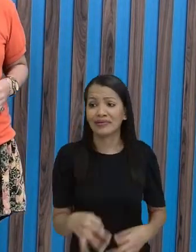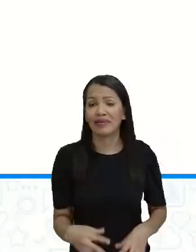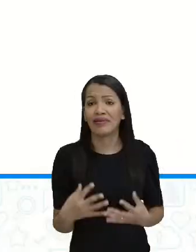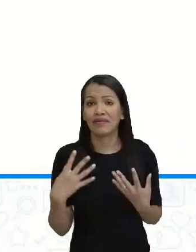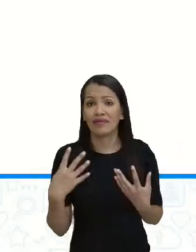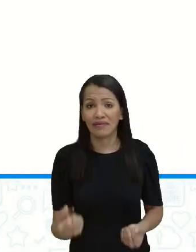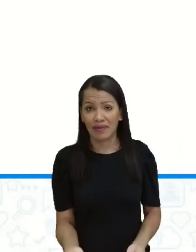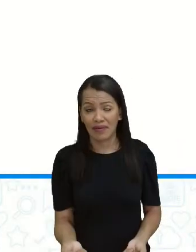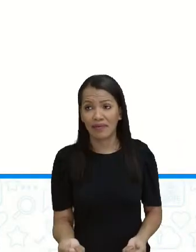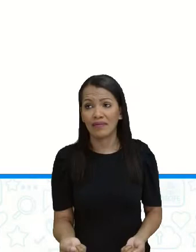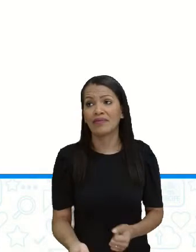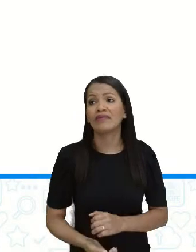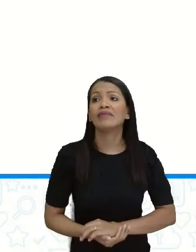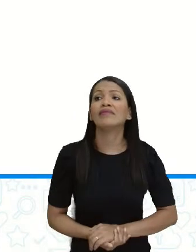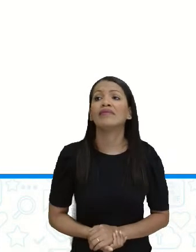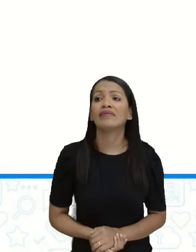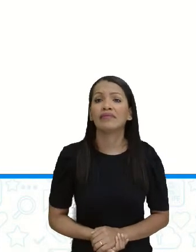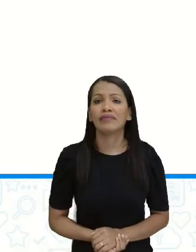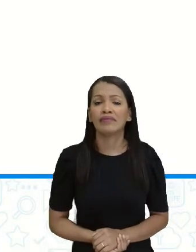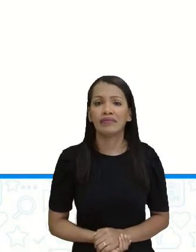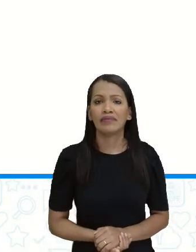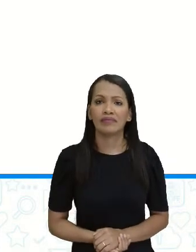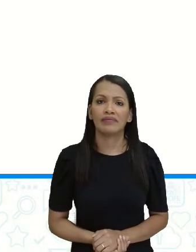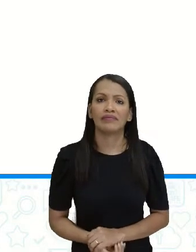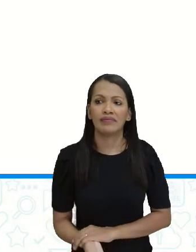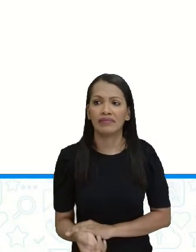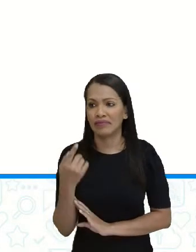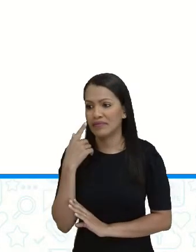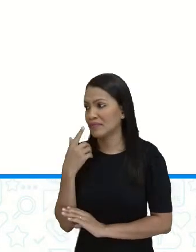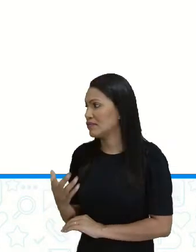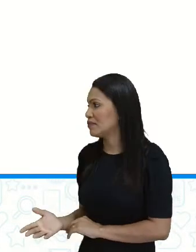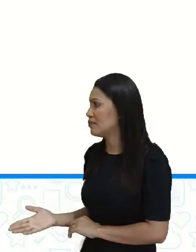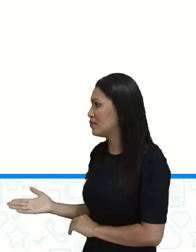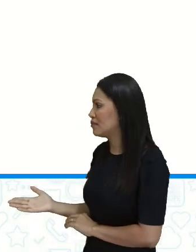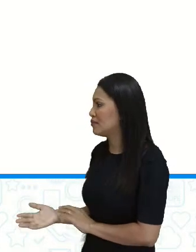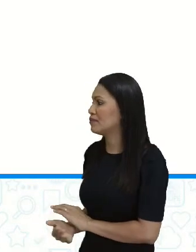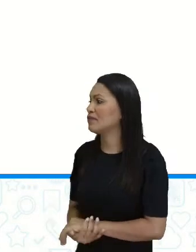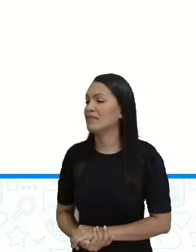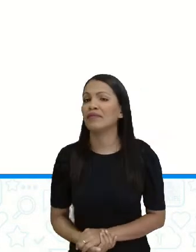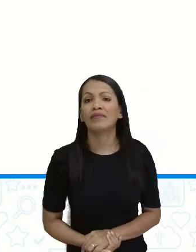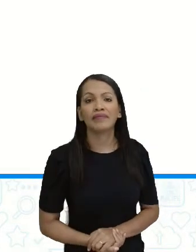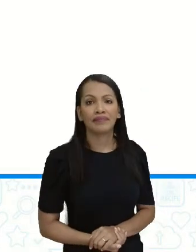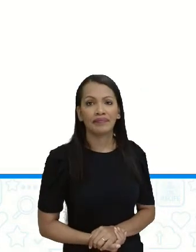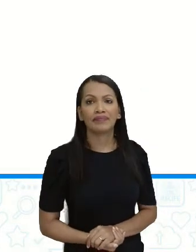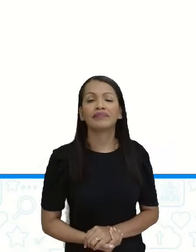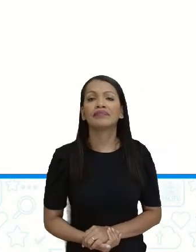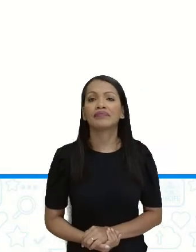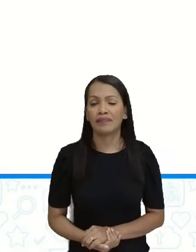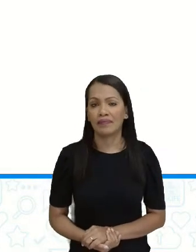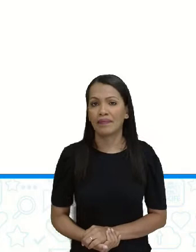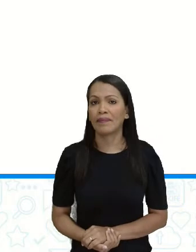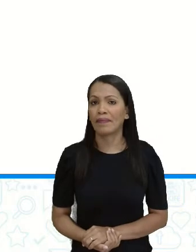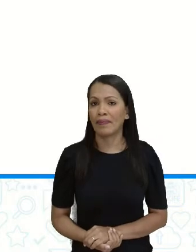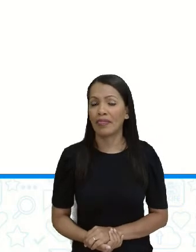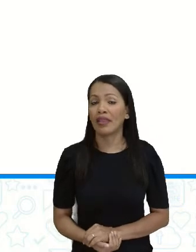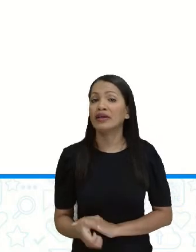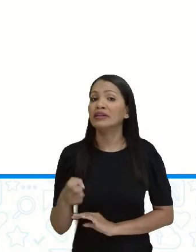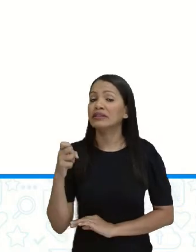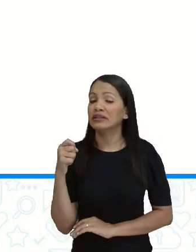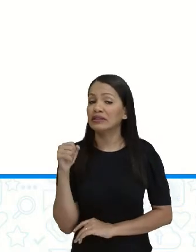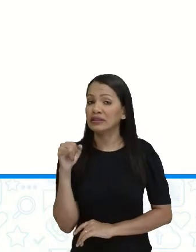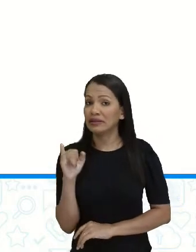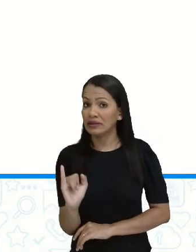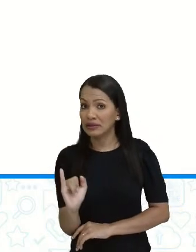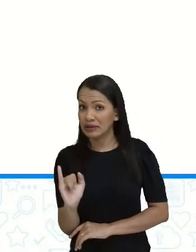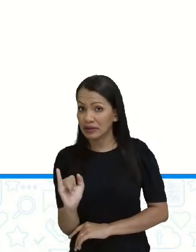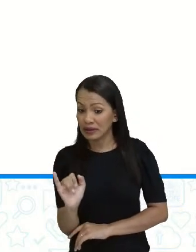lá, olha só. Olha aí, o álbum de Gustavo. Por página, nós temos 5 figurinhas.